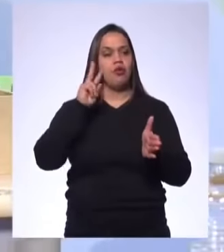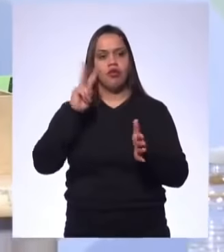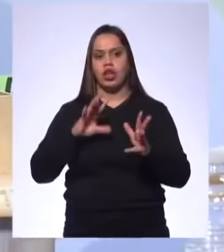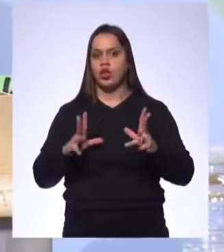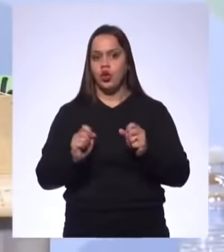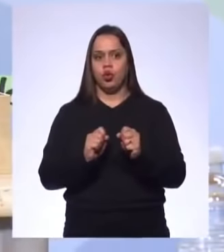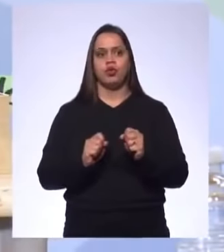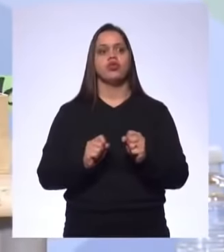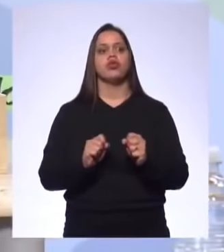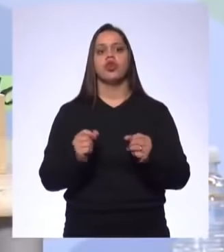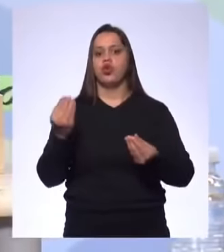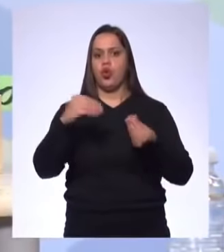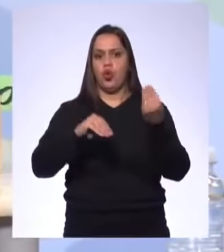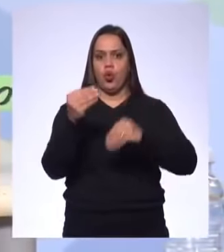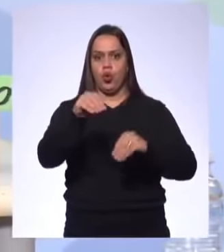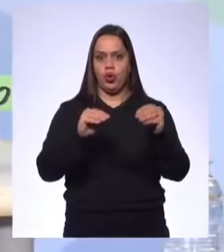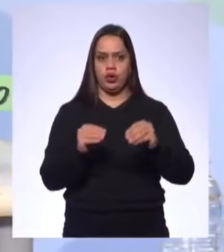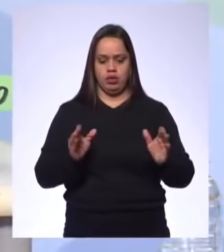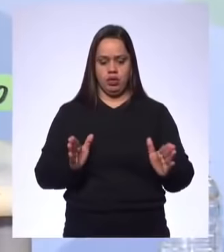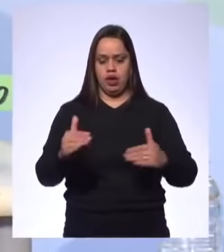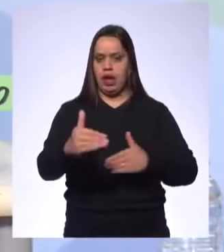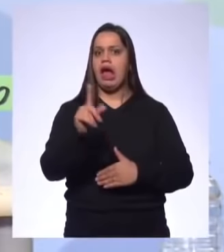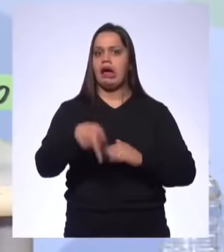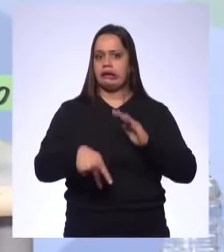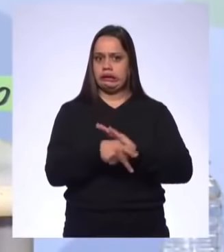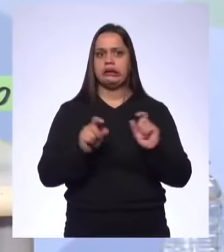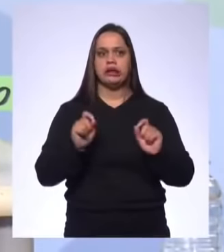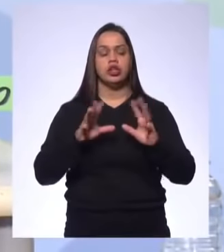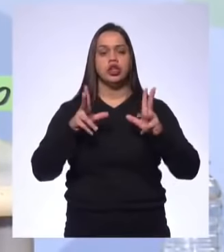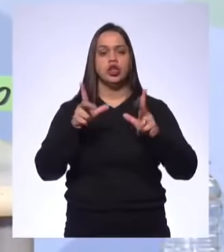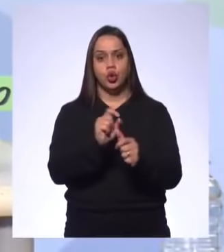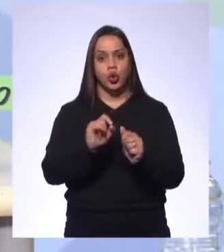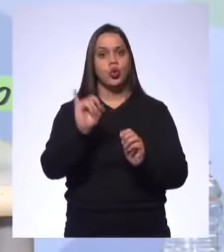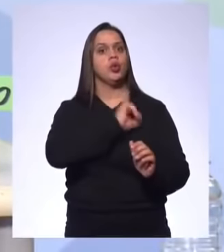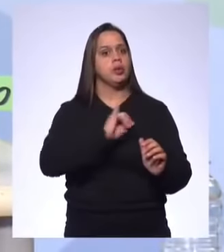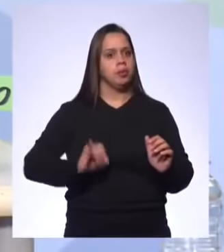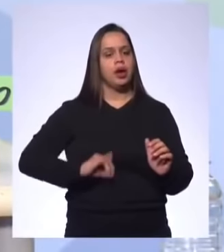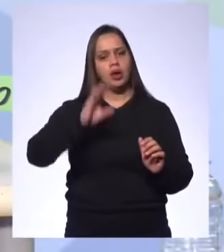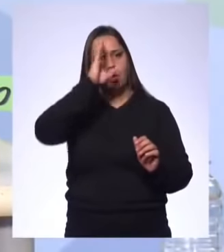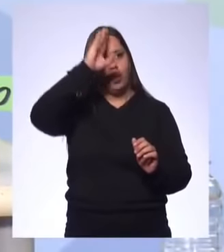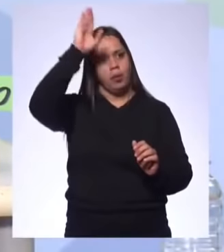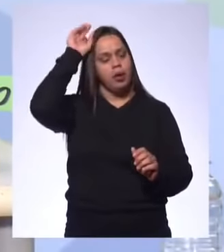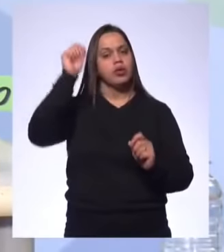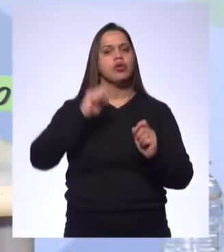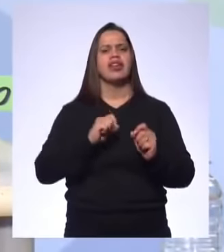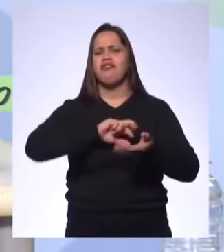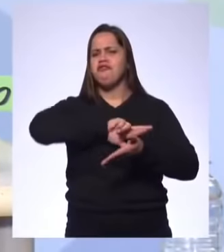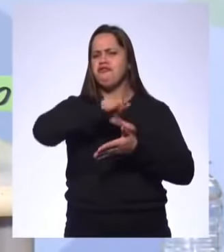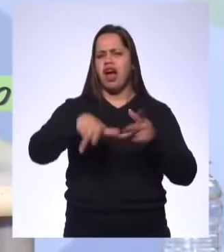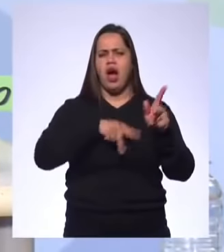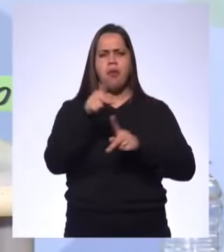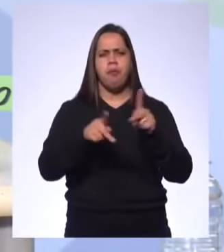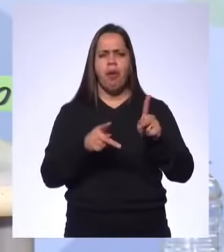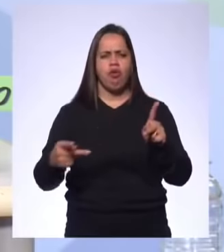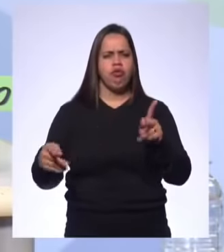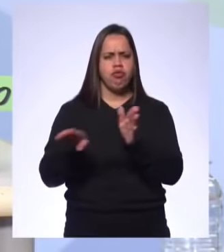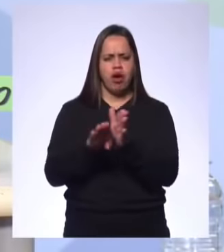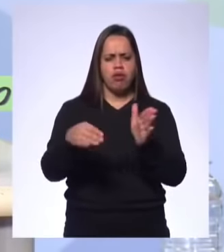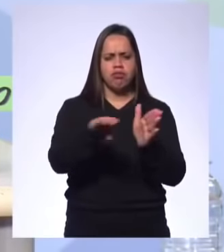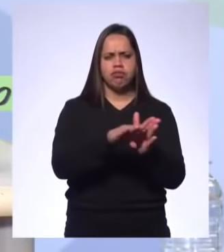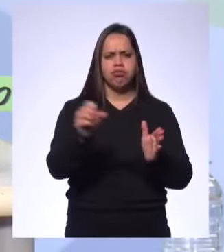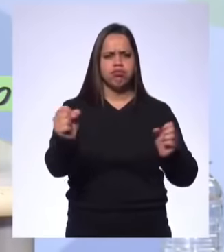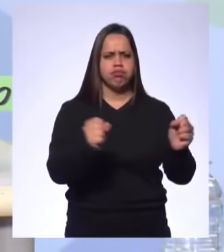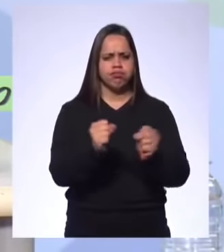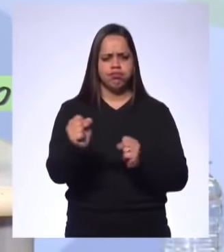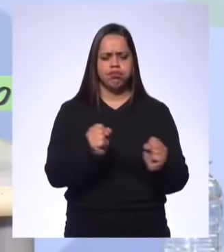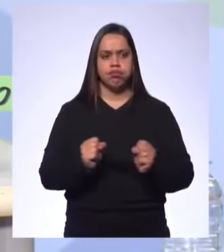aqui, galera, é o Império Romano, tá bom? Então, o que o professor leu até aqui foi isso aqui, ó. Chegada de vários povos. Olha quantos